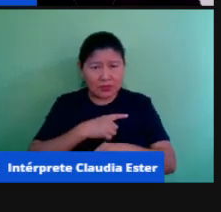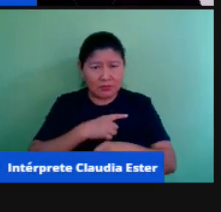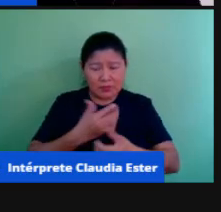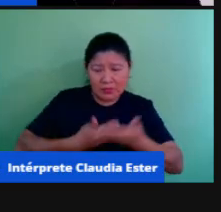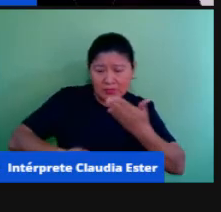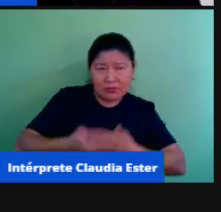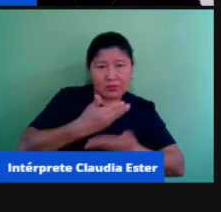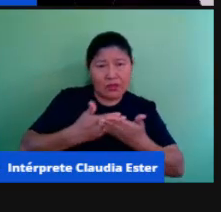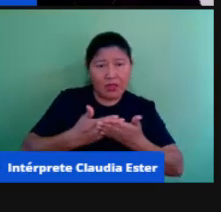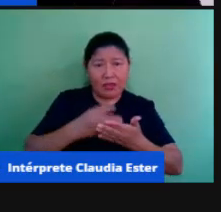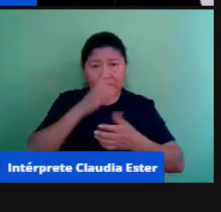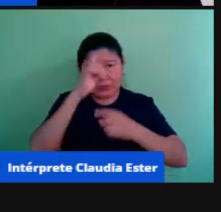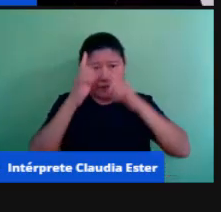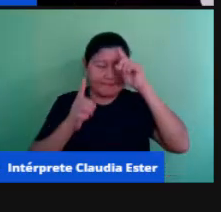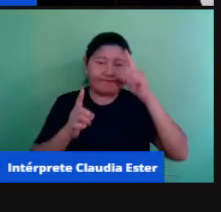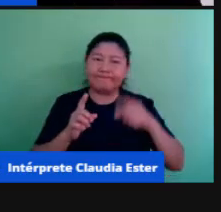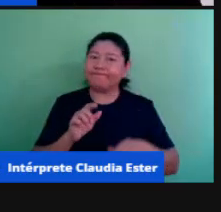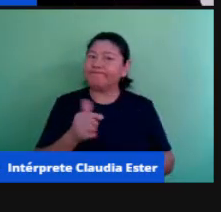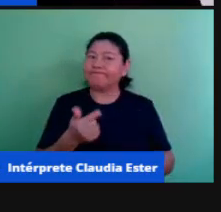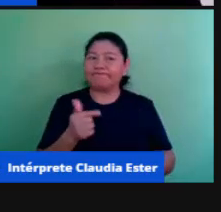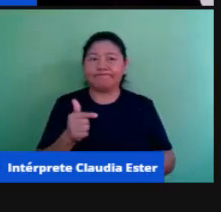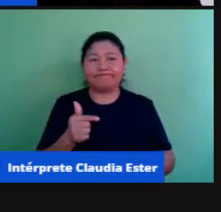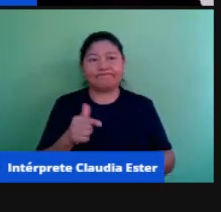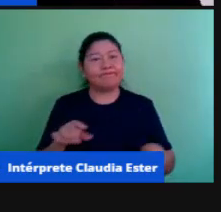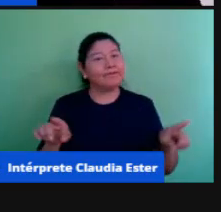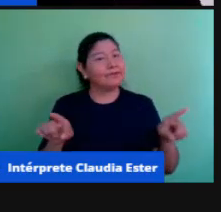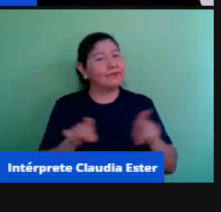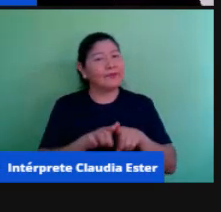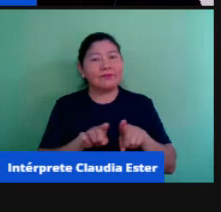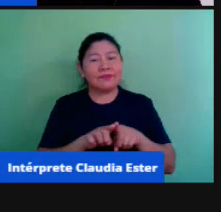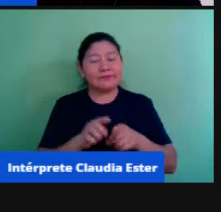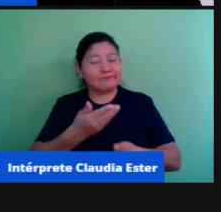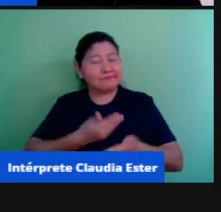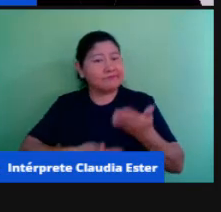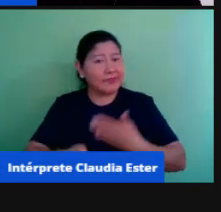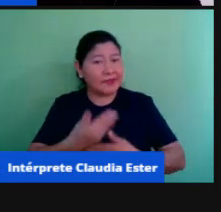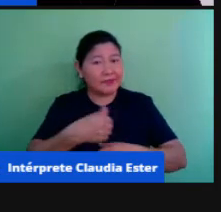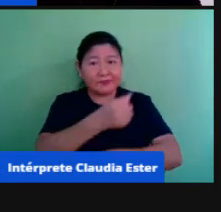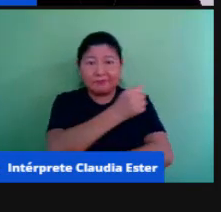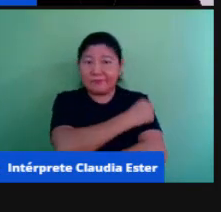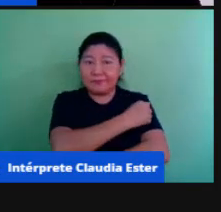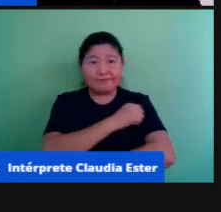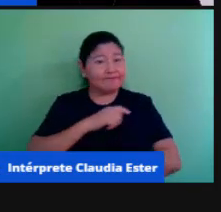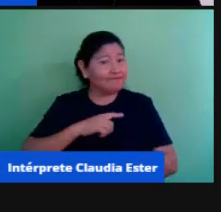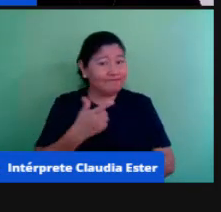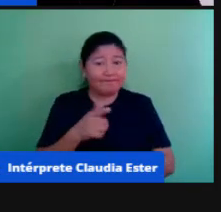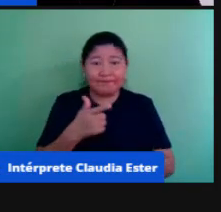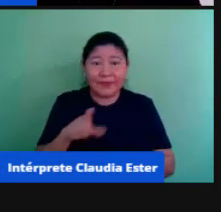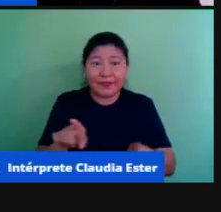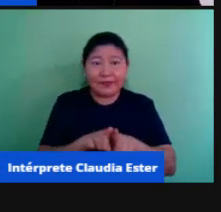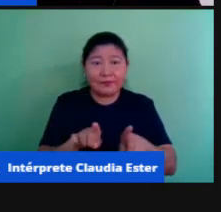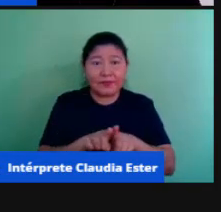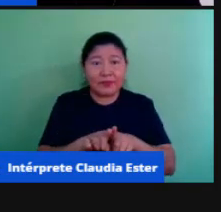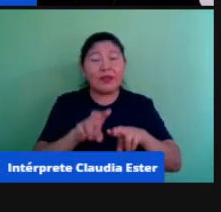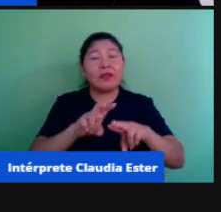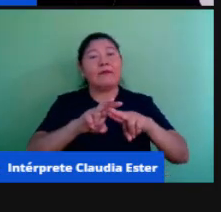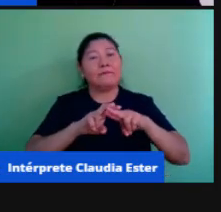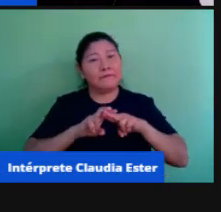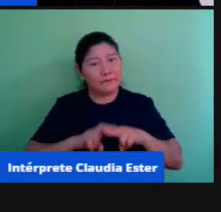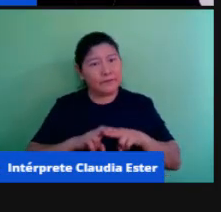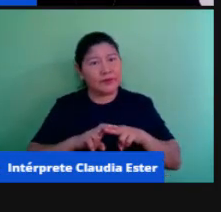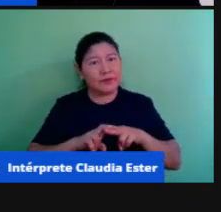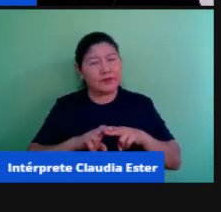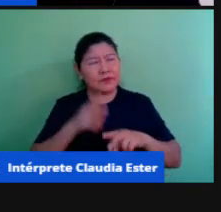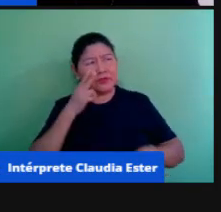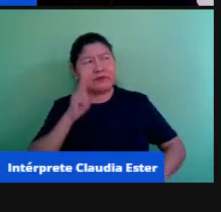E também não existe uma interação entre eles, né? Então, nós encontramos muitas dificuldades na realização